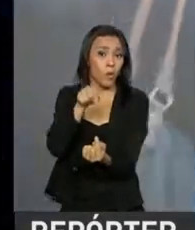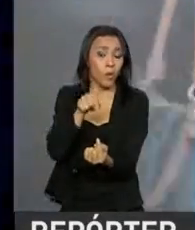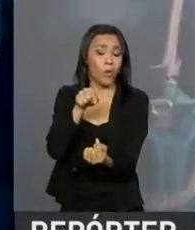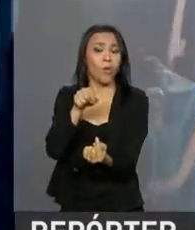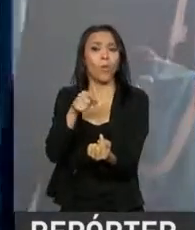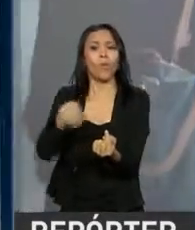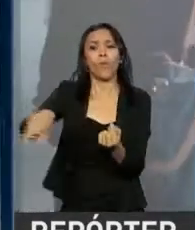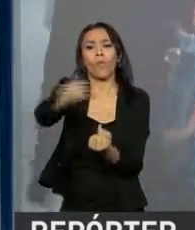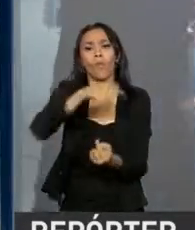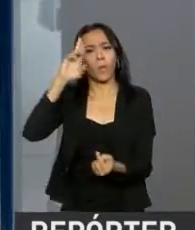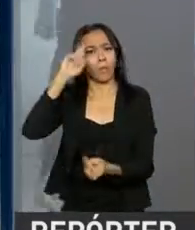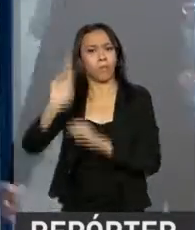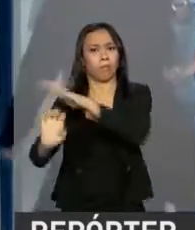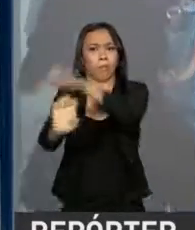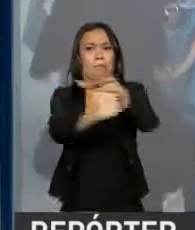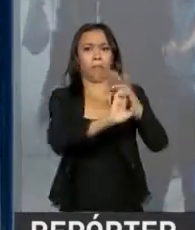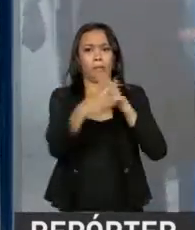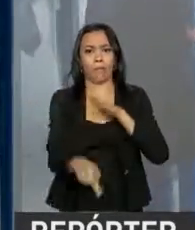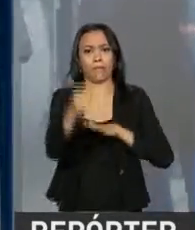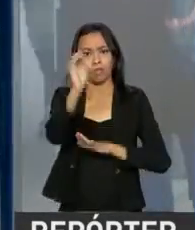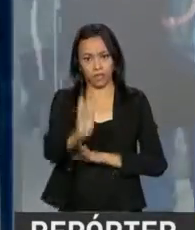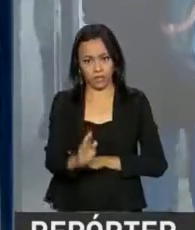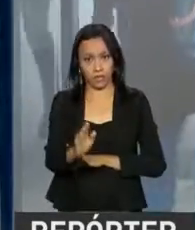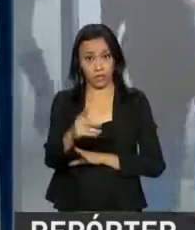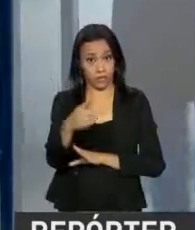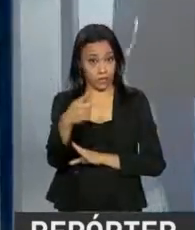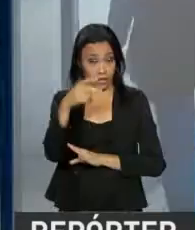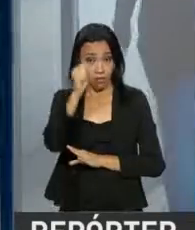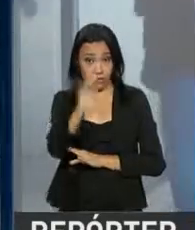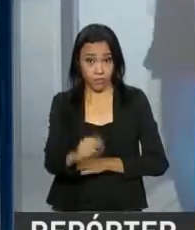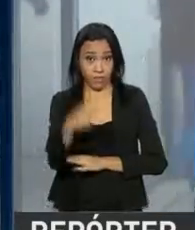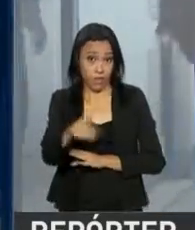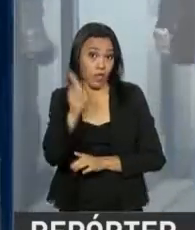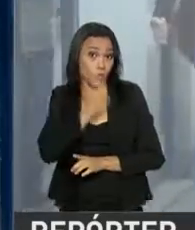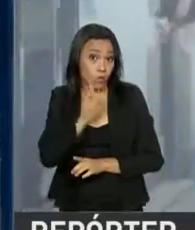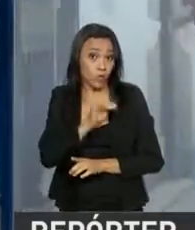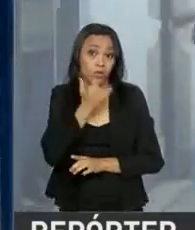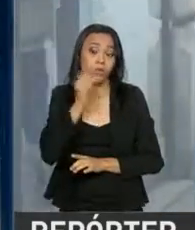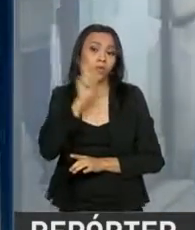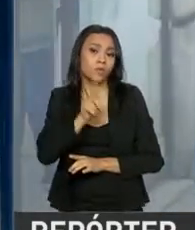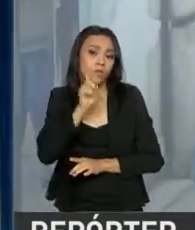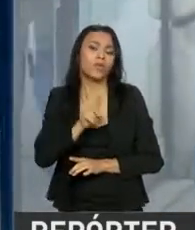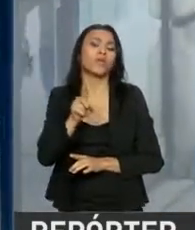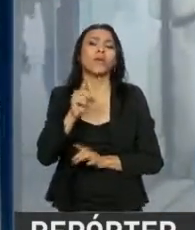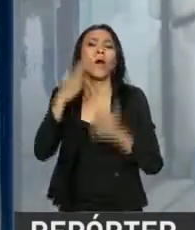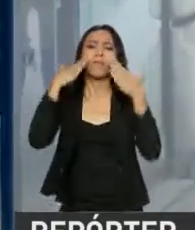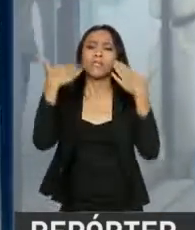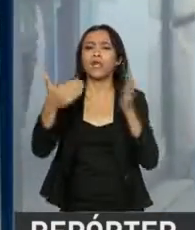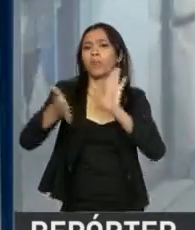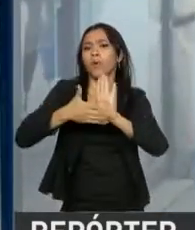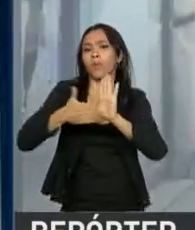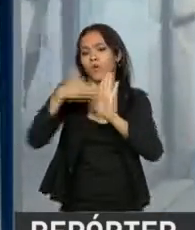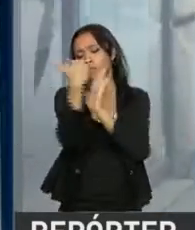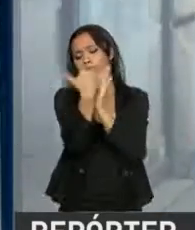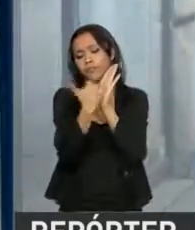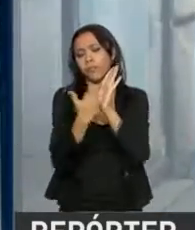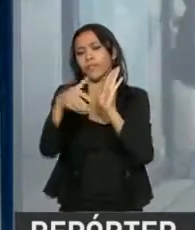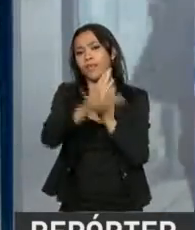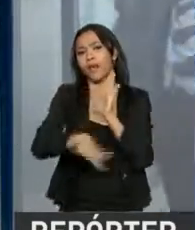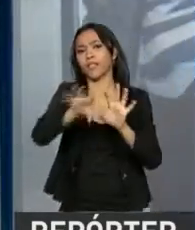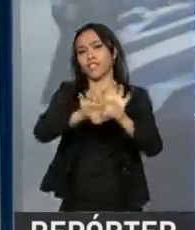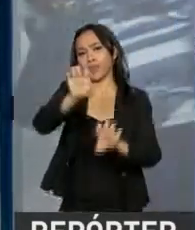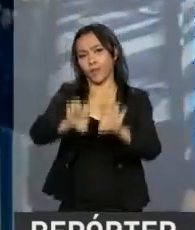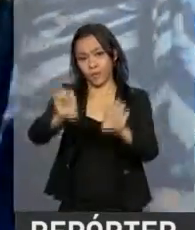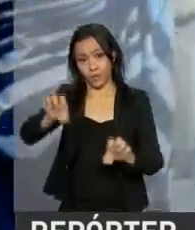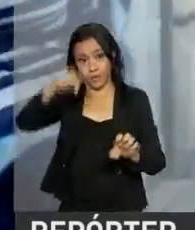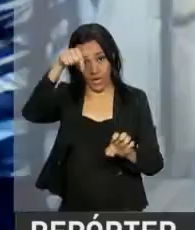investidores norte-americanos. Eles apresentaram propostas de investimentos no Brasil na área de infraestrutura. Neste mês